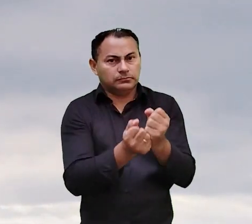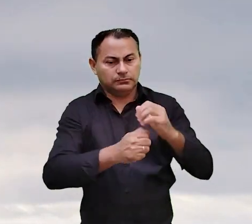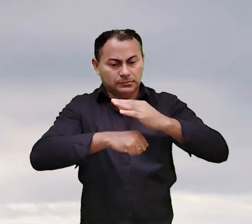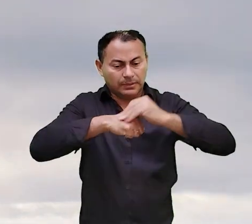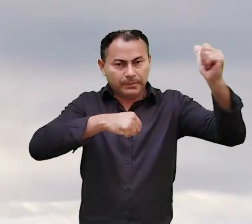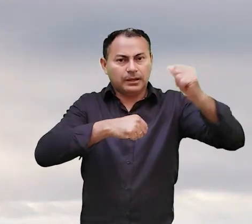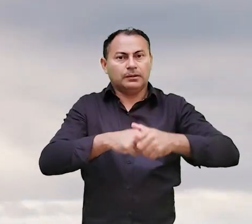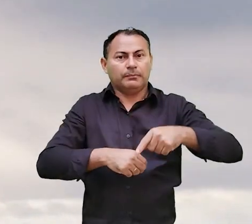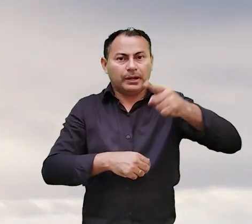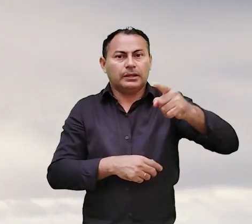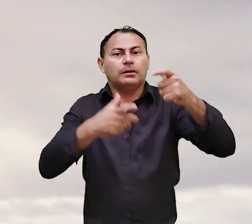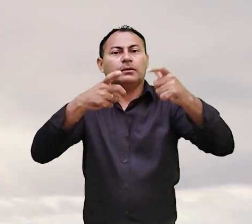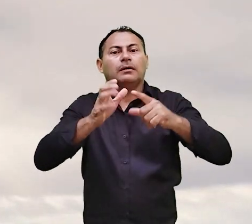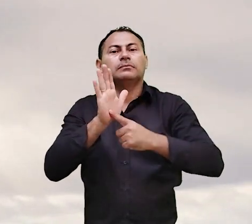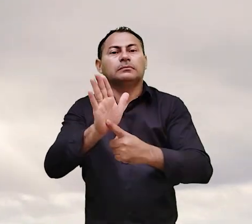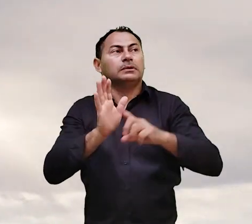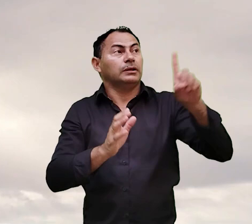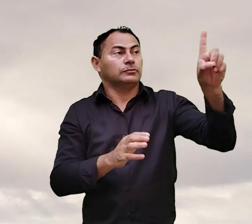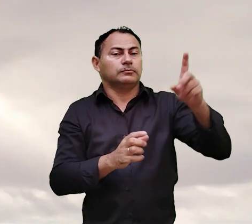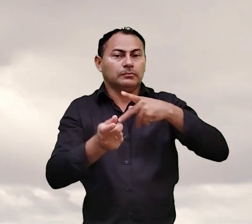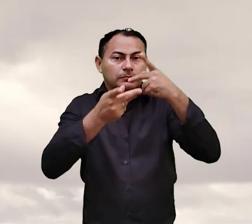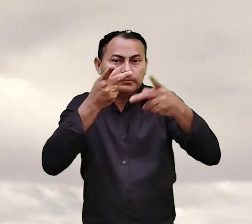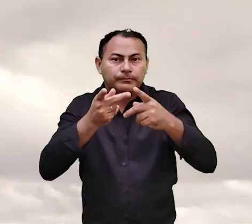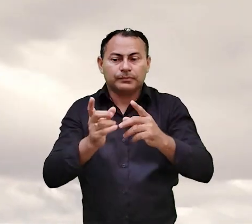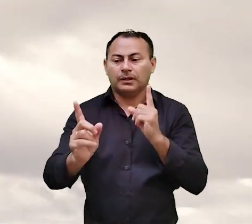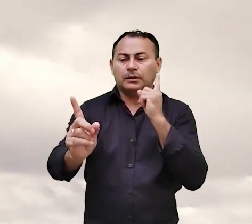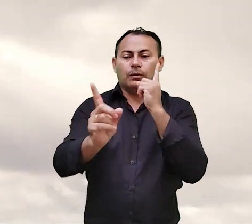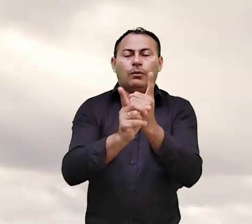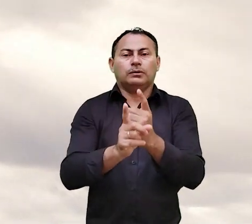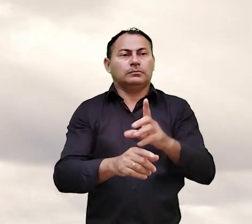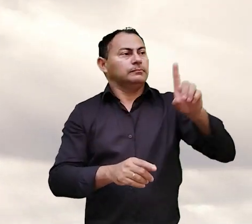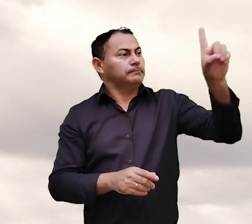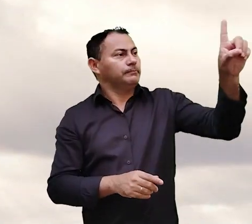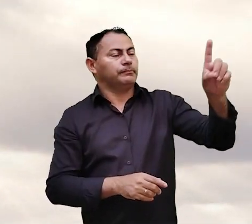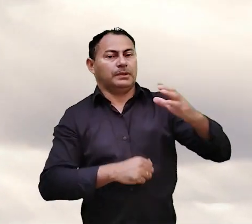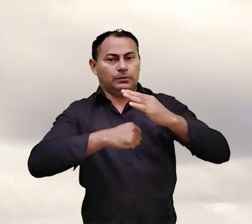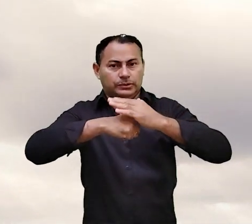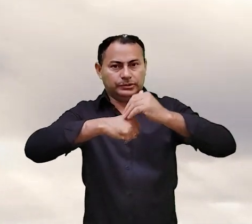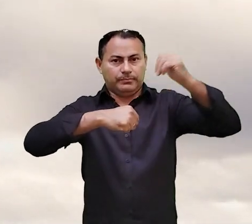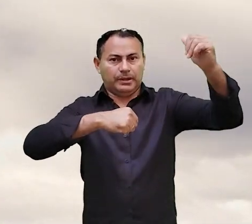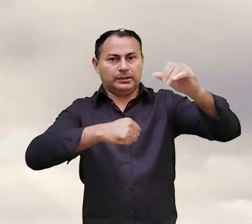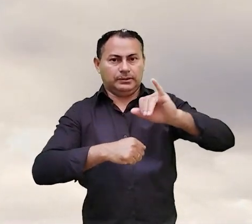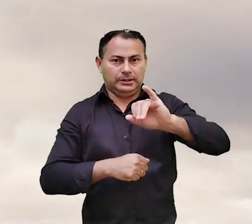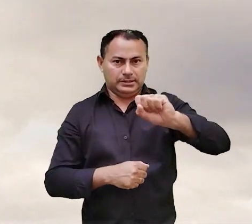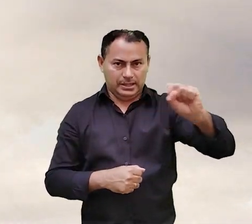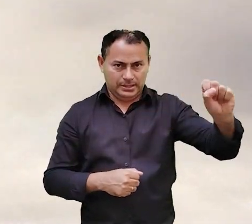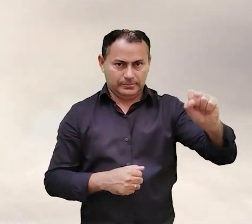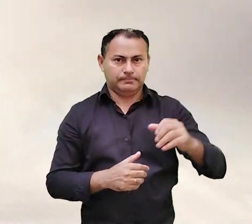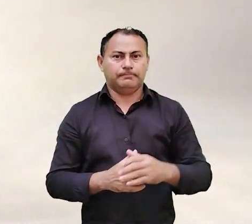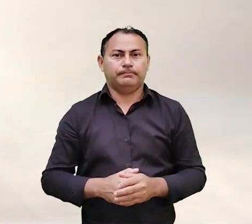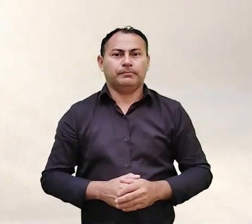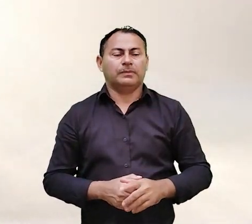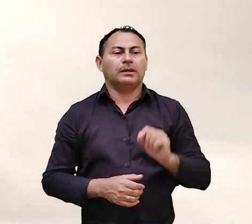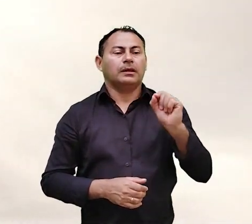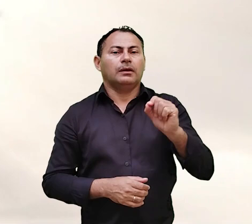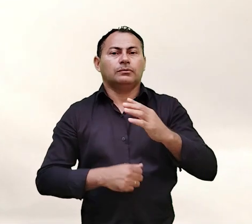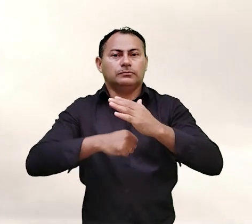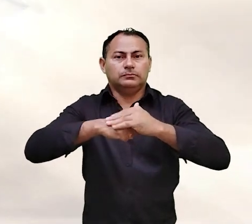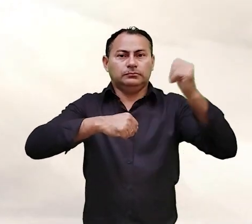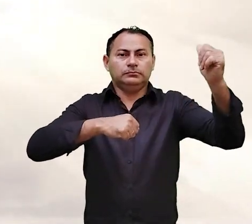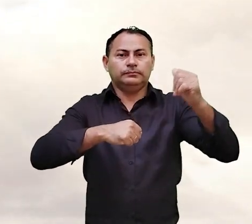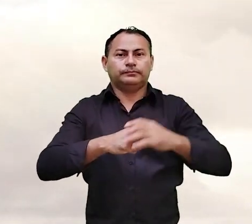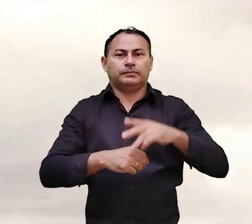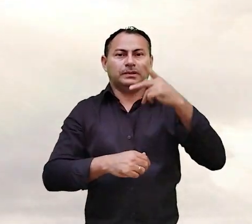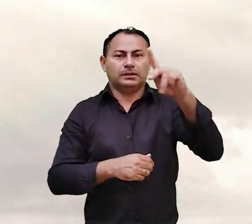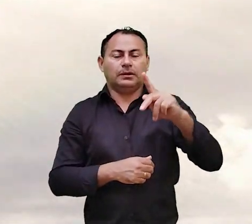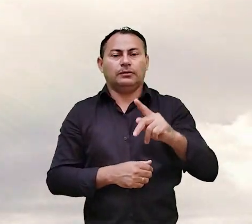sido comissionado para ir por Deus. Chamamos isso de um encontro com Deus e o chamado de Isaías.